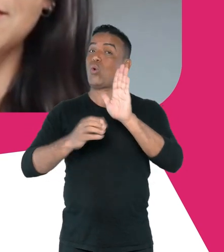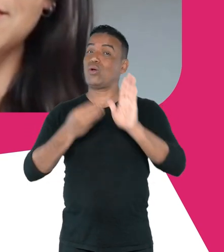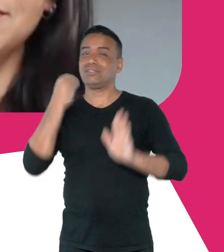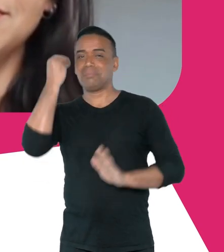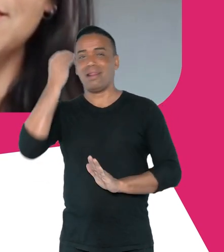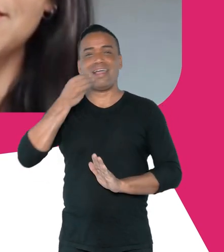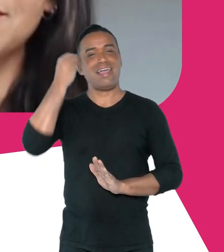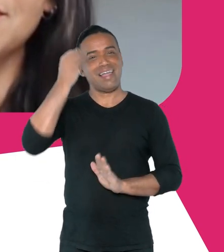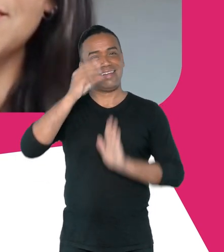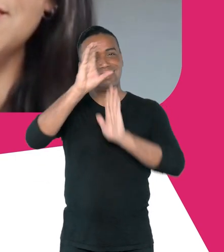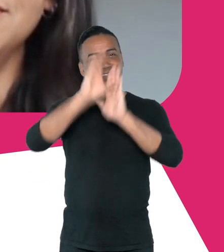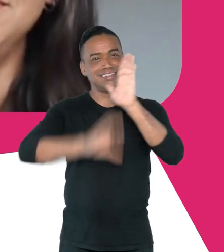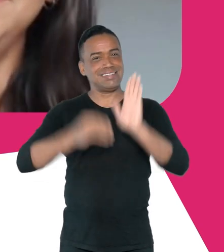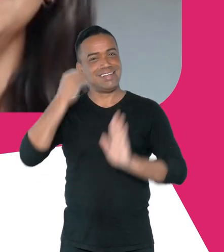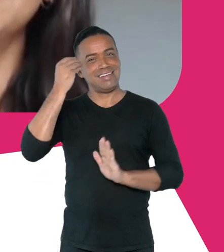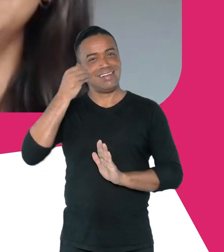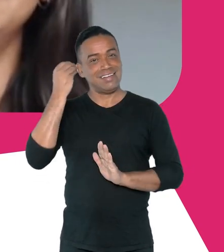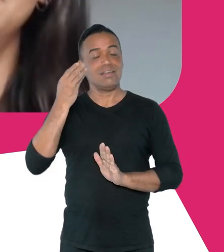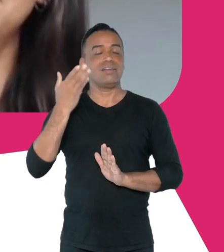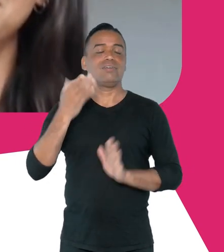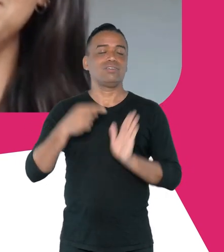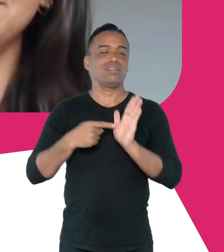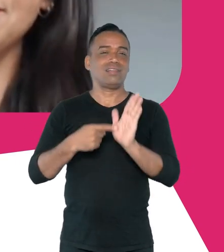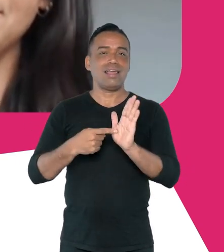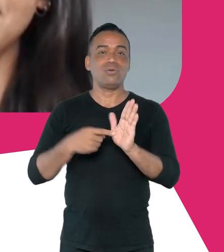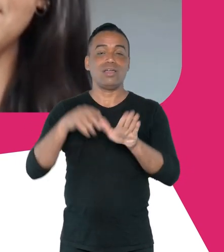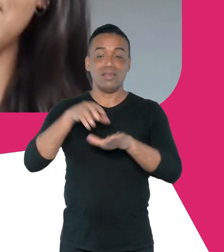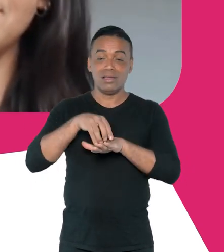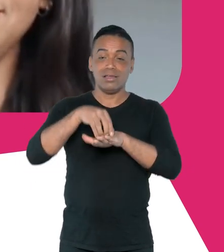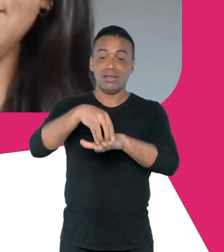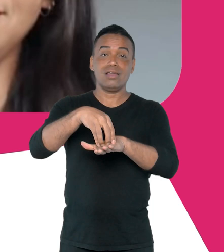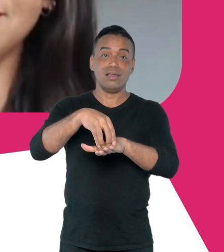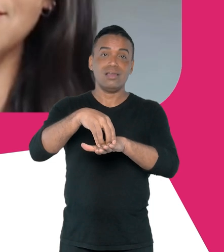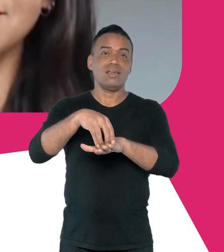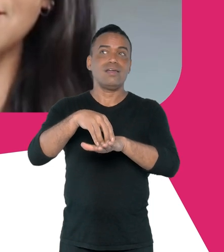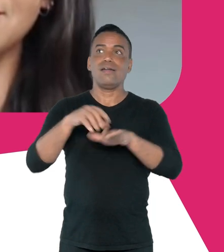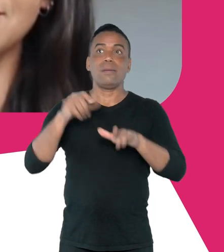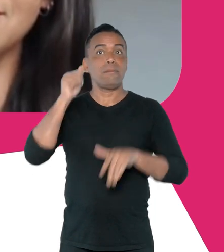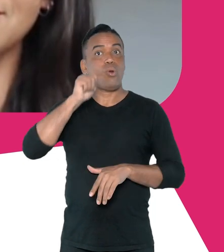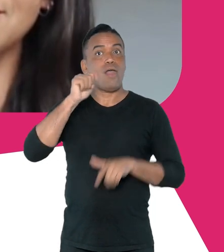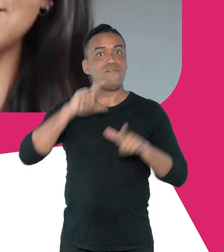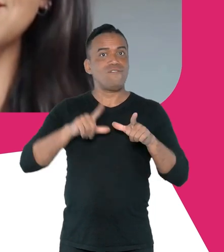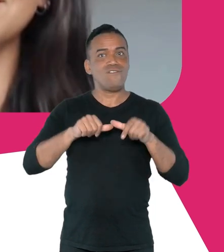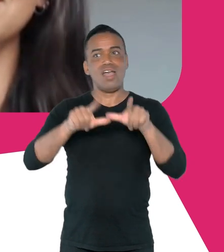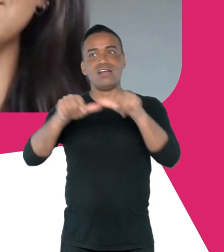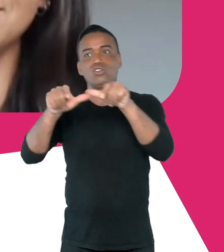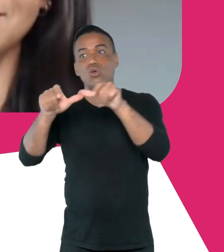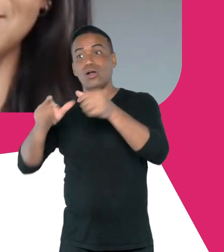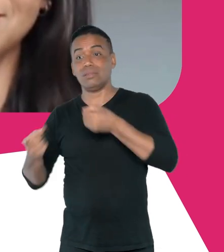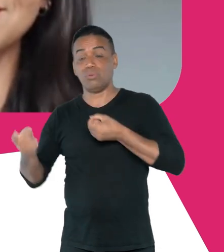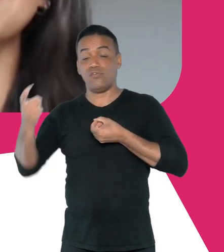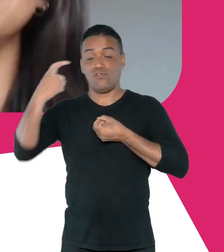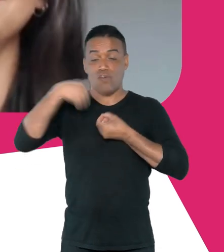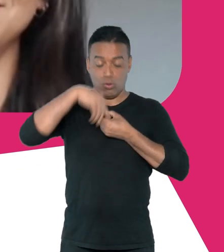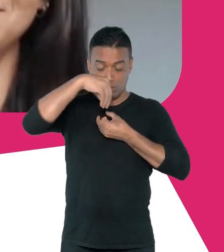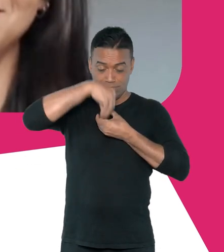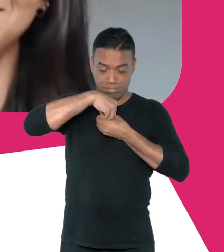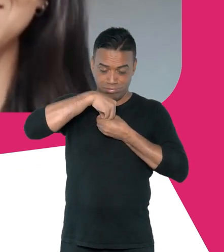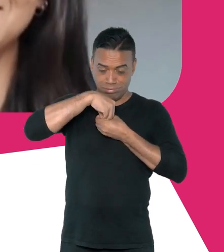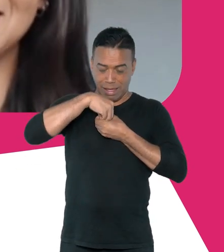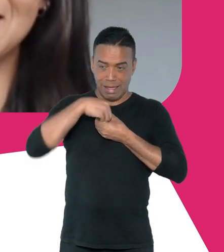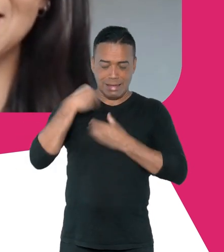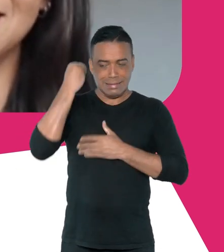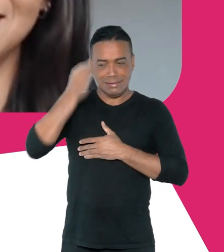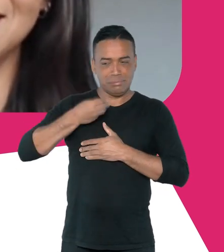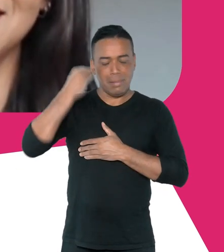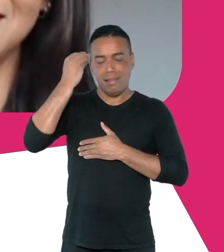que eu li sua, a gente vê que você trouxe um pouquinho ali do turismo, da menina que viajou, mas que depois volta para dentro de si, aproveita essa